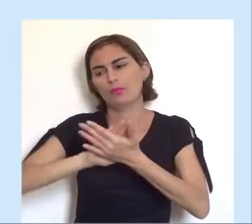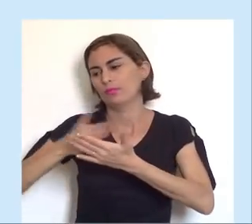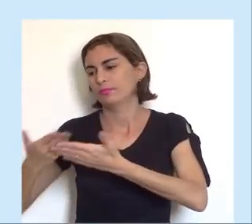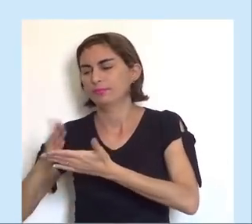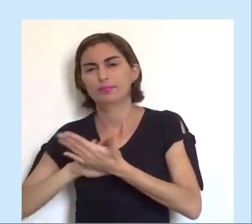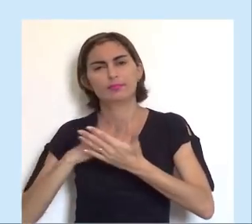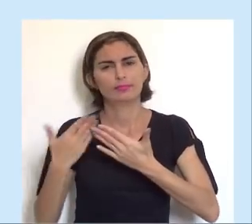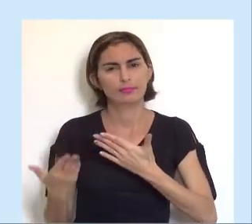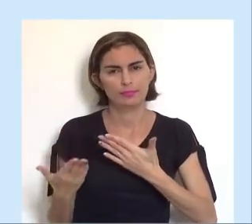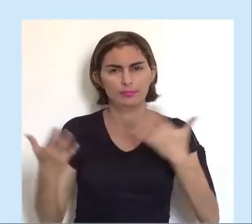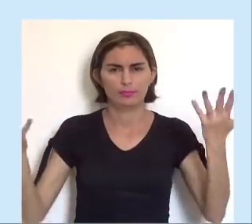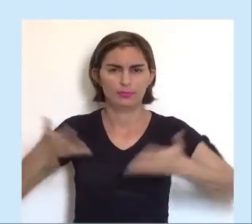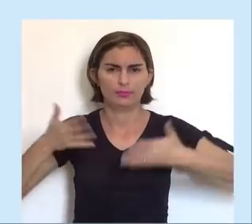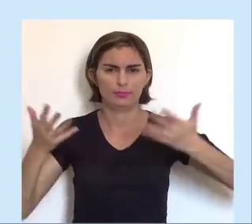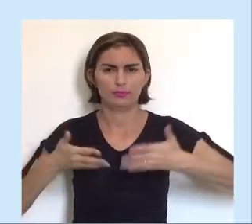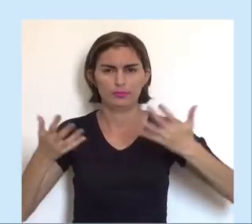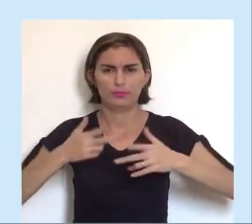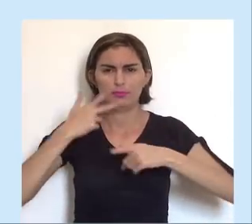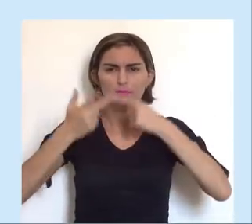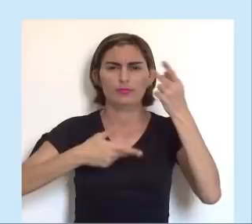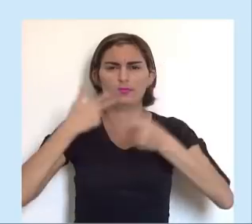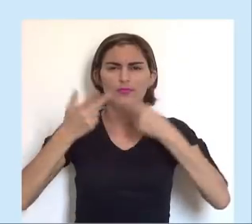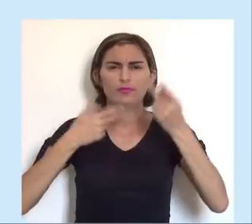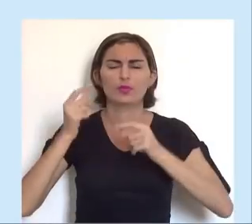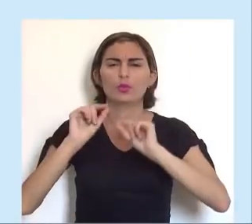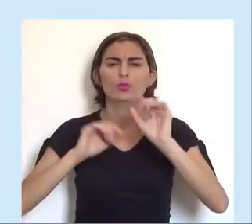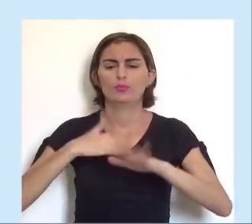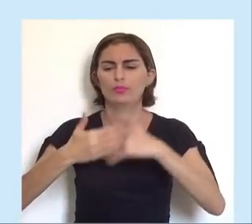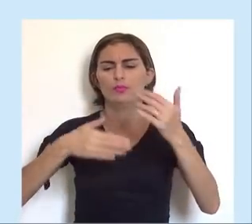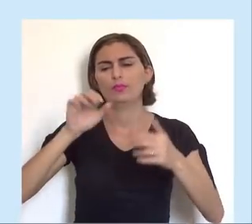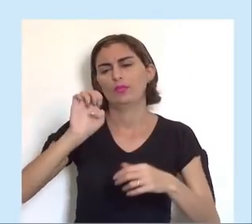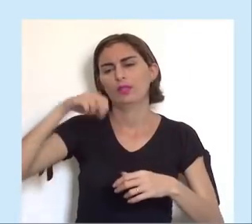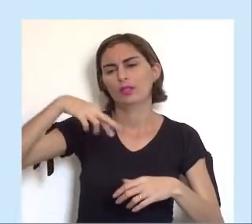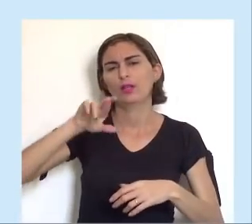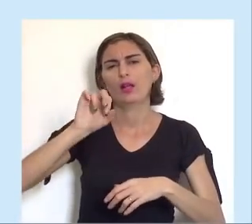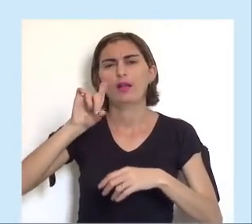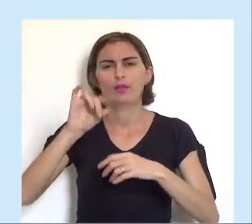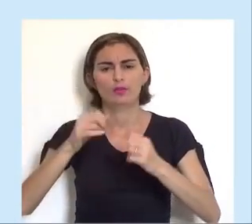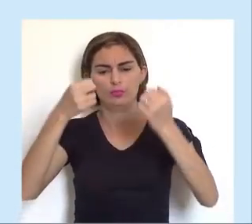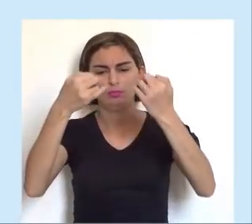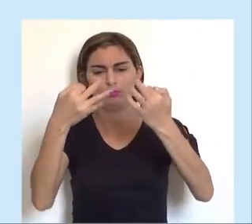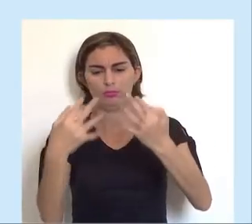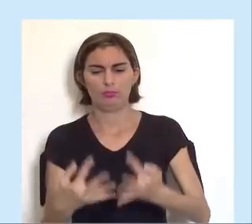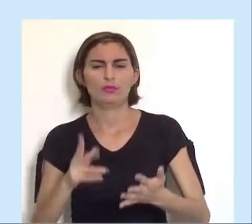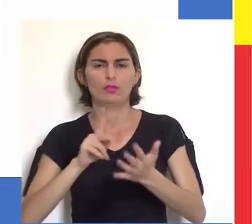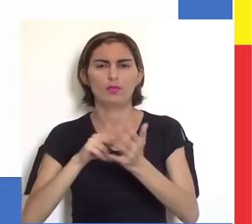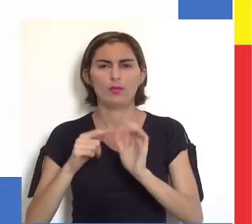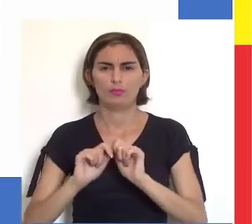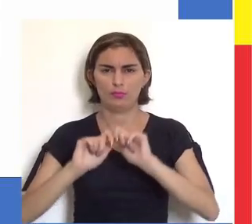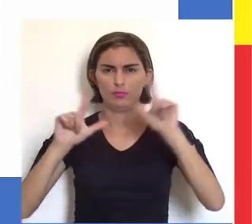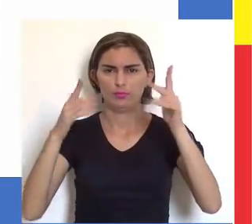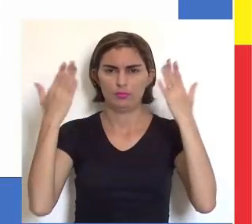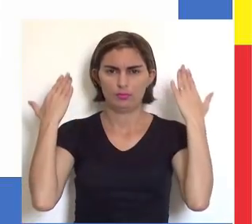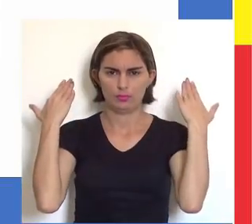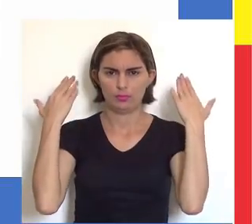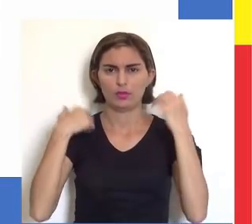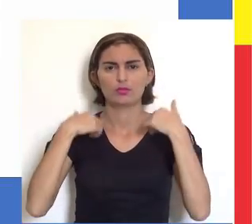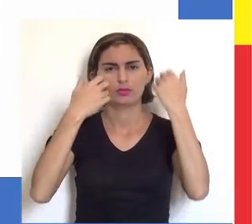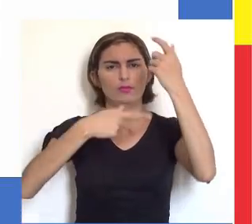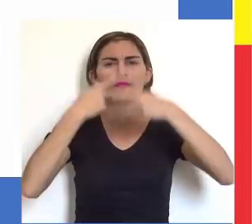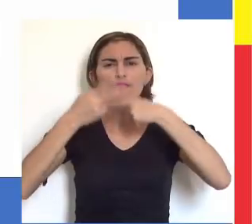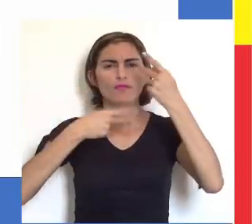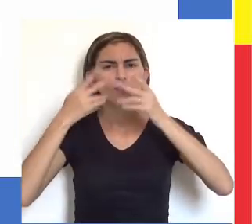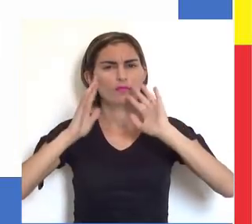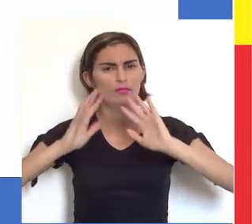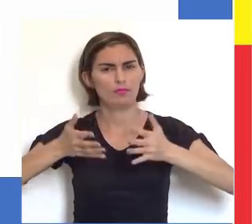daí. Agora a gente vai falar sobre o conflito gerador do enredo. A definição oficial vai aparecer para você agora na tela. A gente já falou um pouco